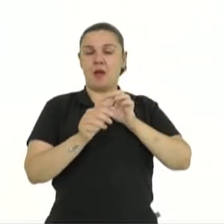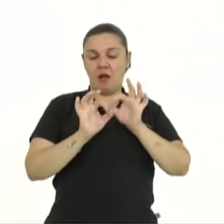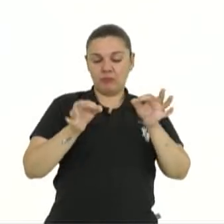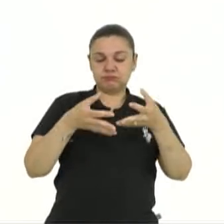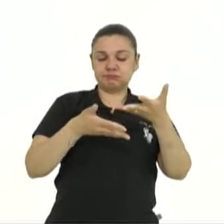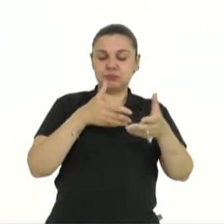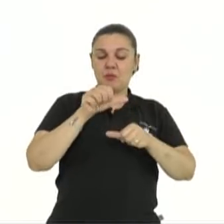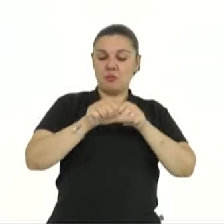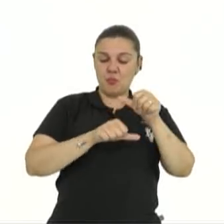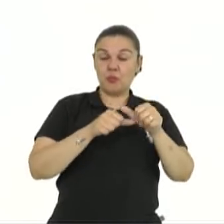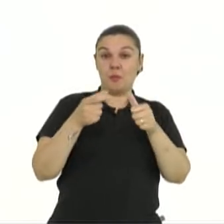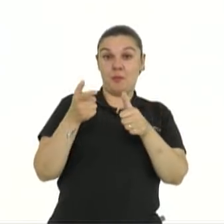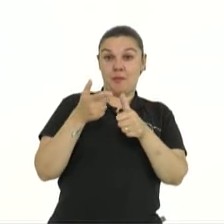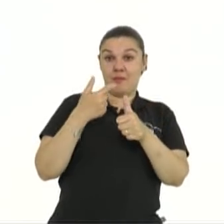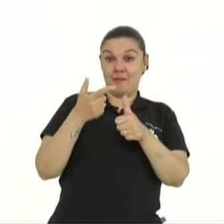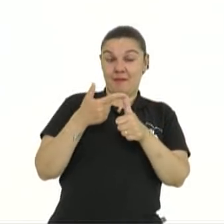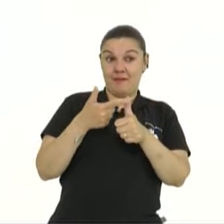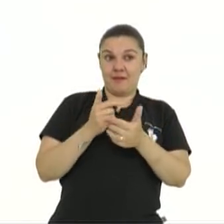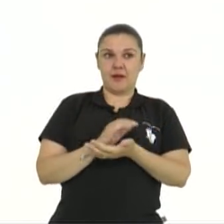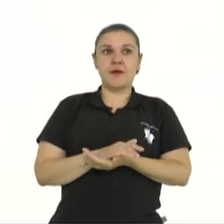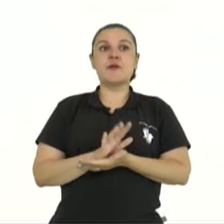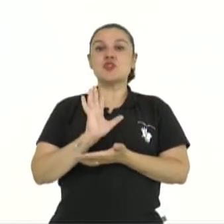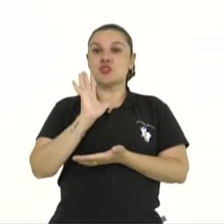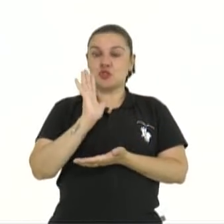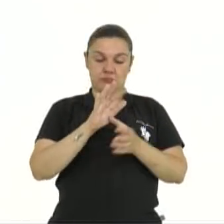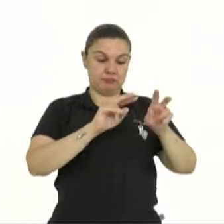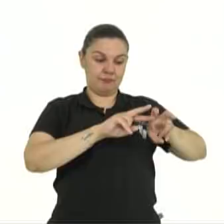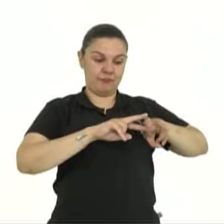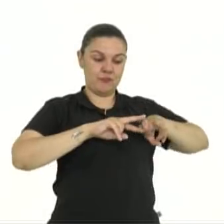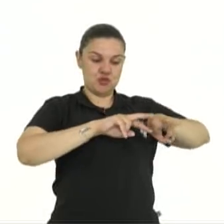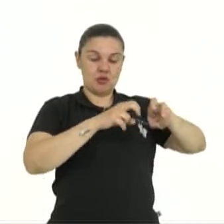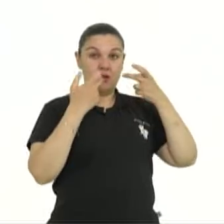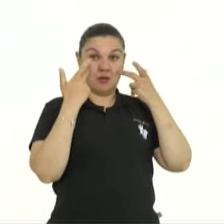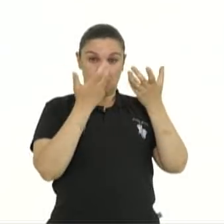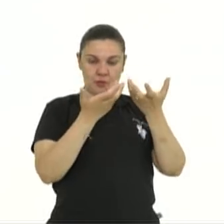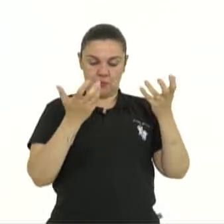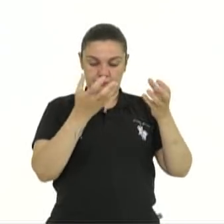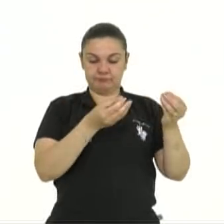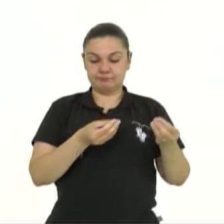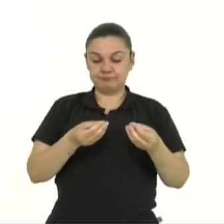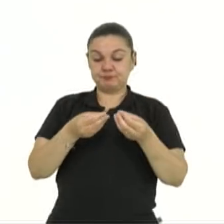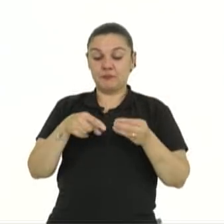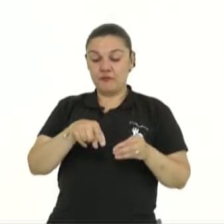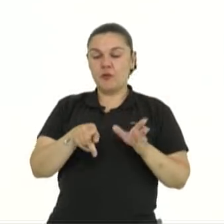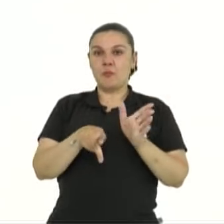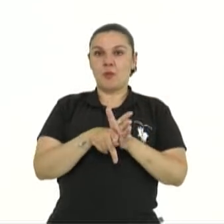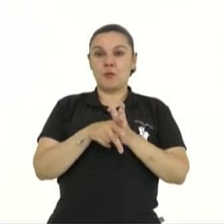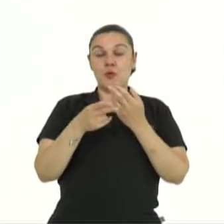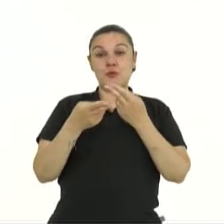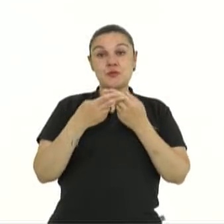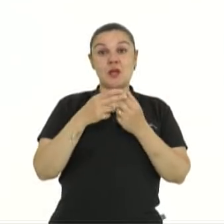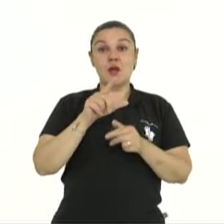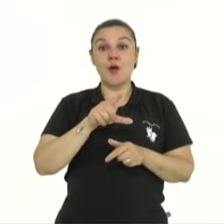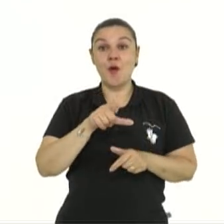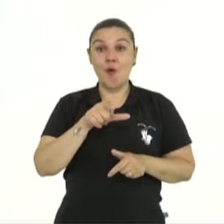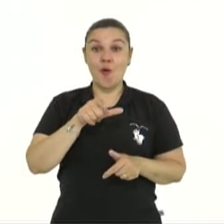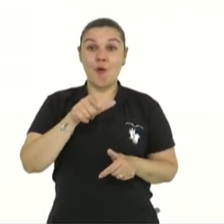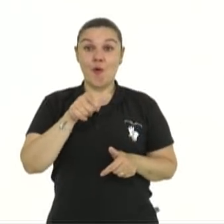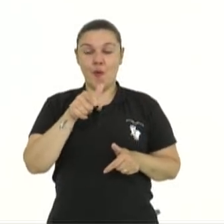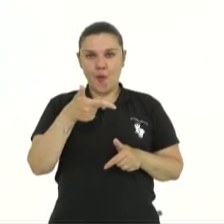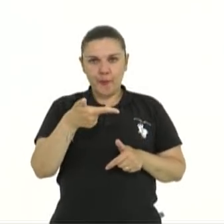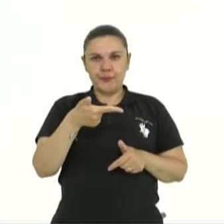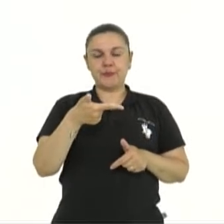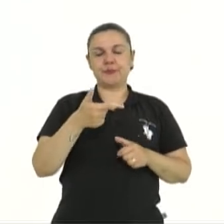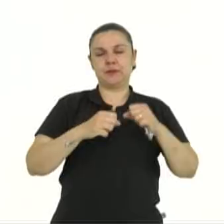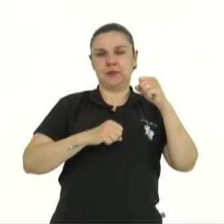produto primário, né, que foi retirado lá da natureza, para que possa ser usado por outras indústrias,